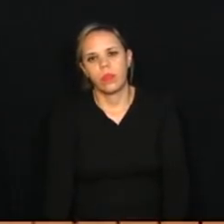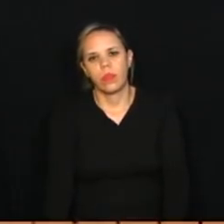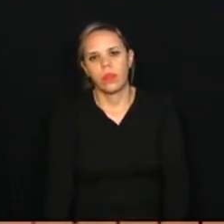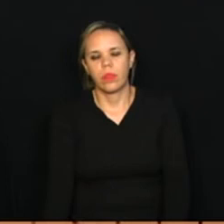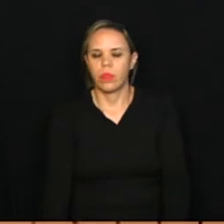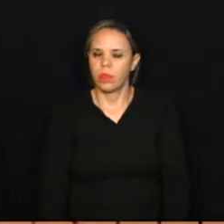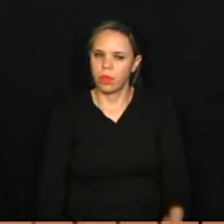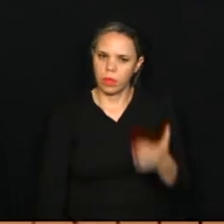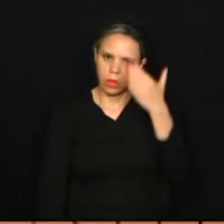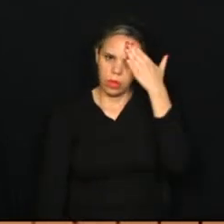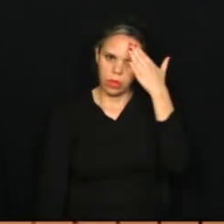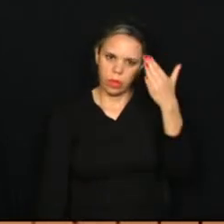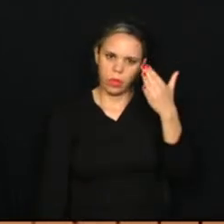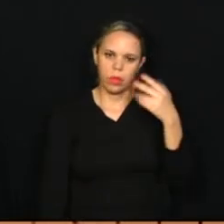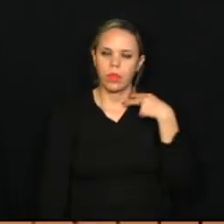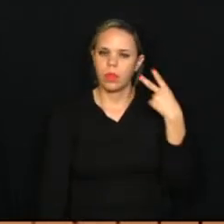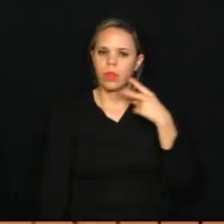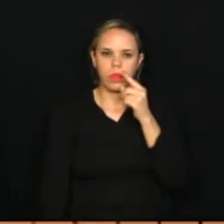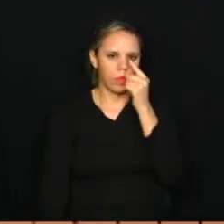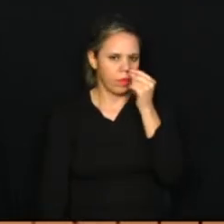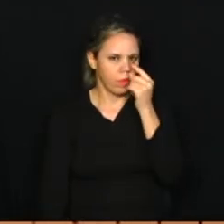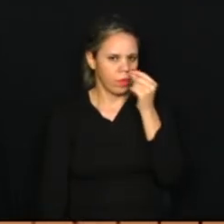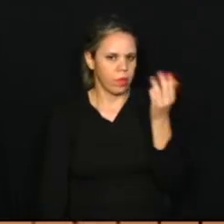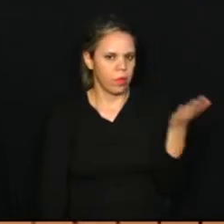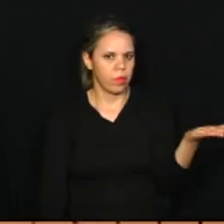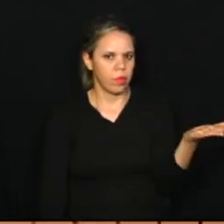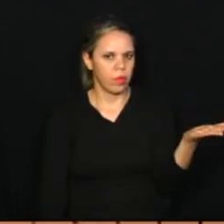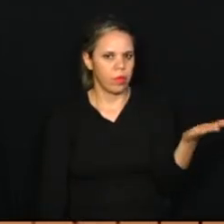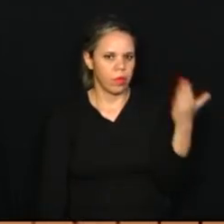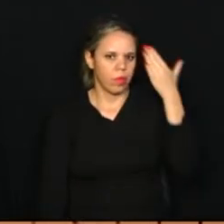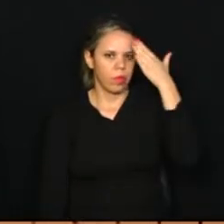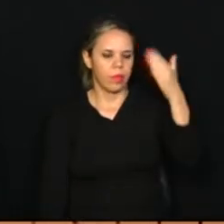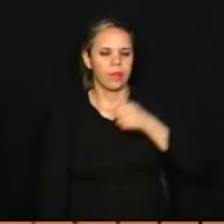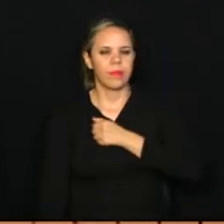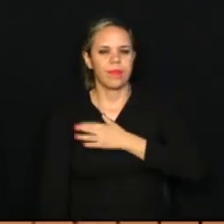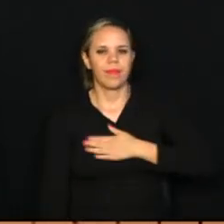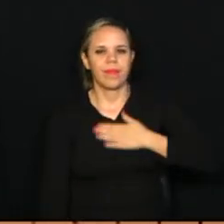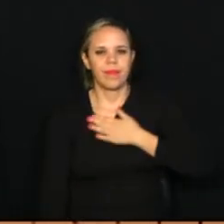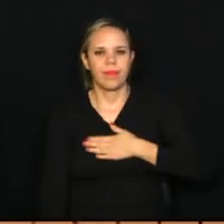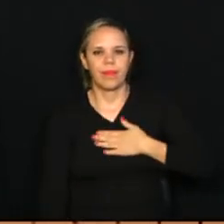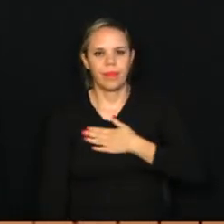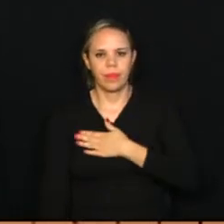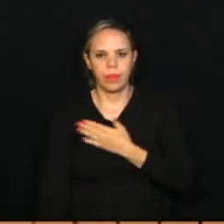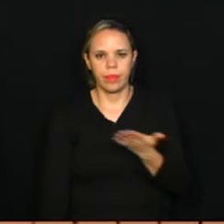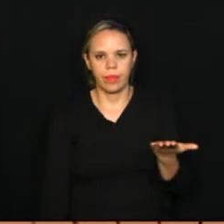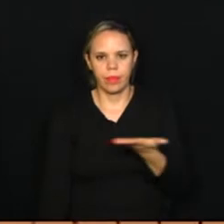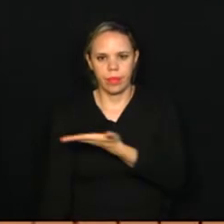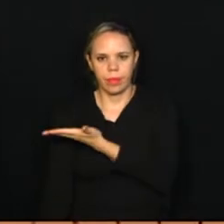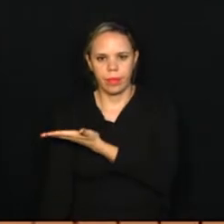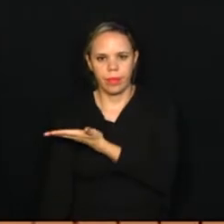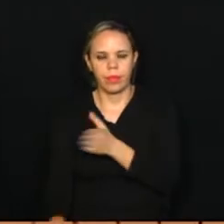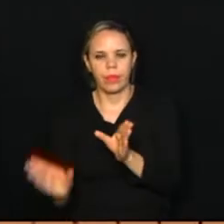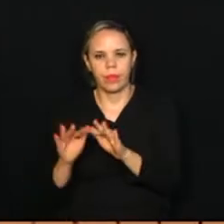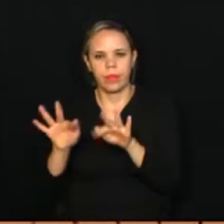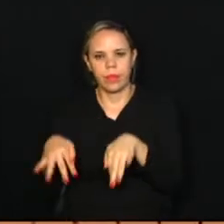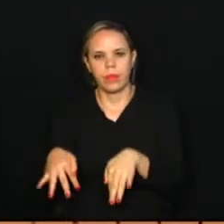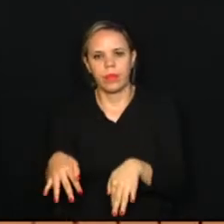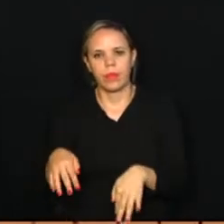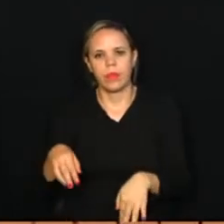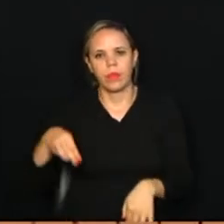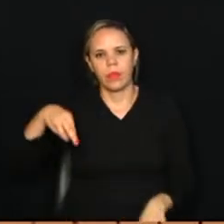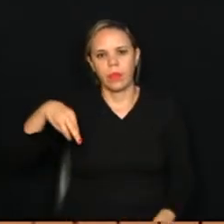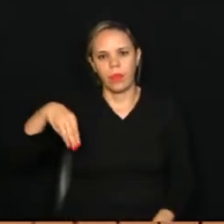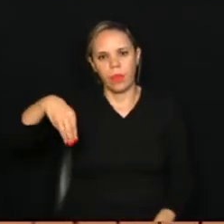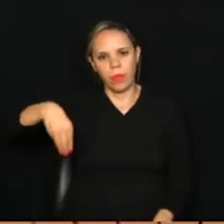Muito obrigado, vereador Arnaldo Salvetti. Uma honra tê-lo aqui com a gente. E agora, finalizando com o